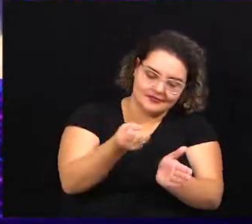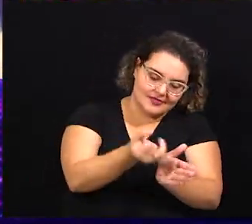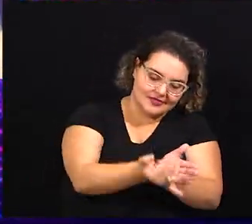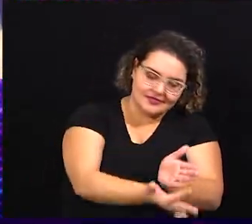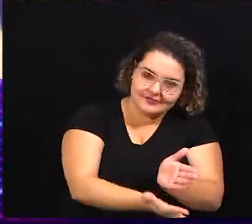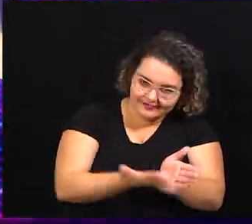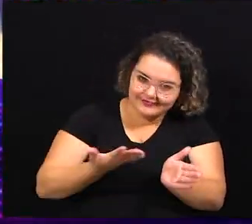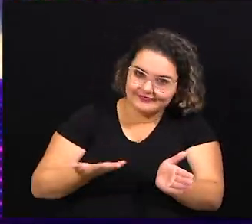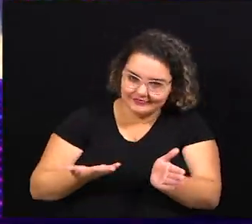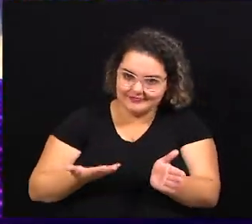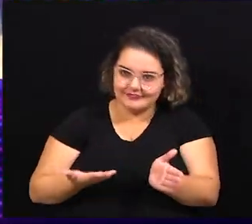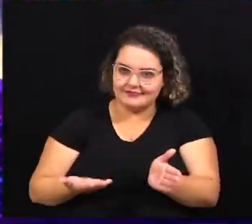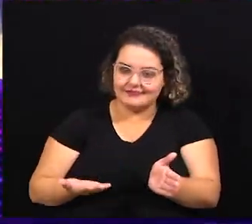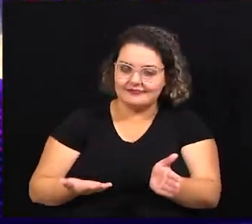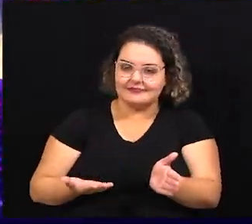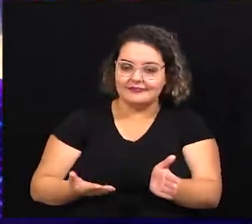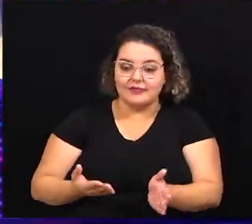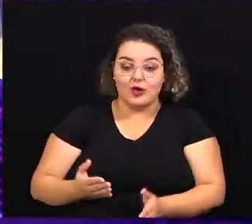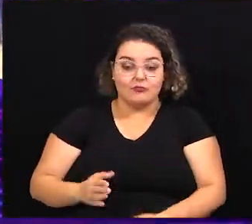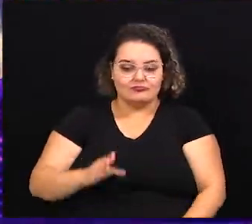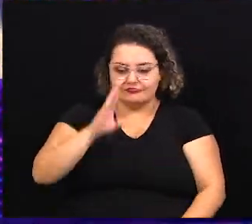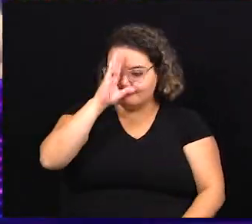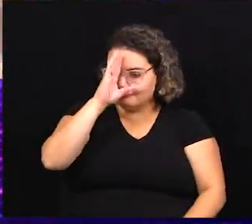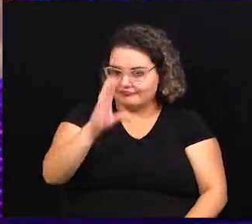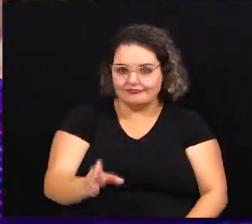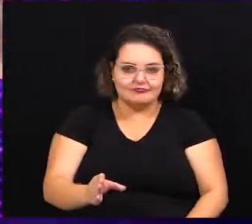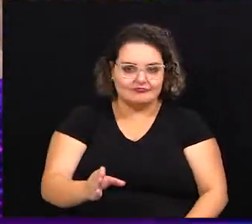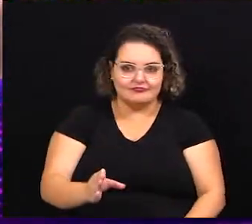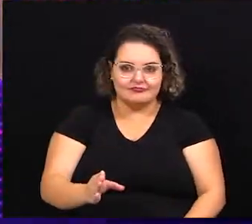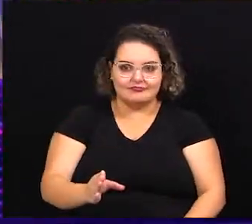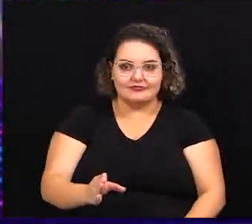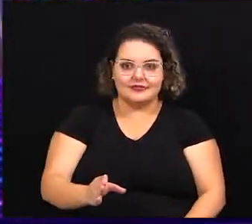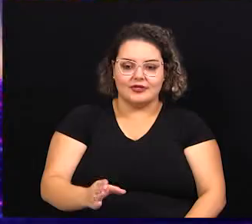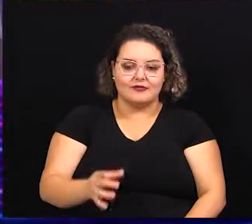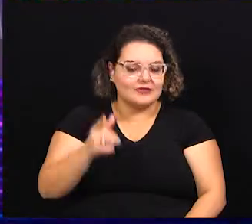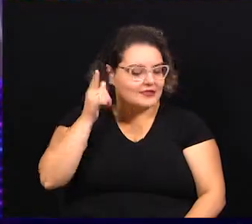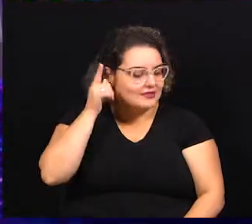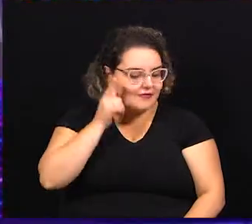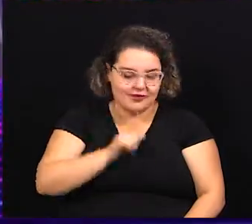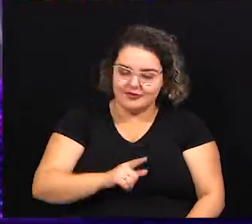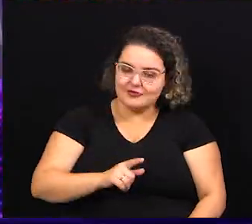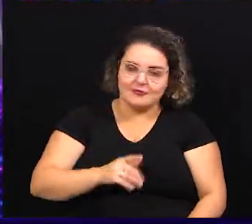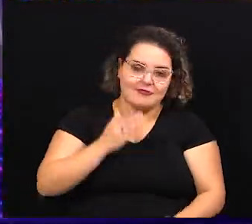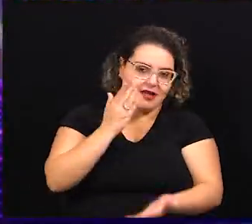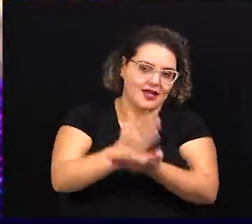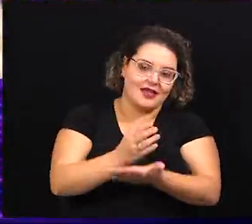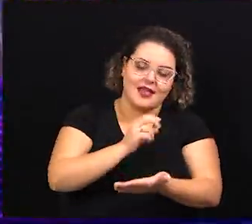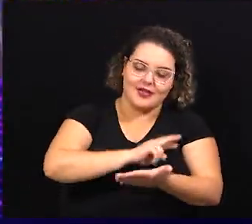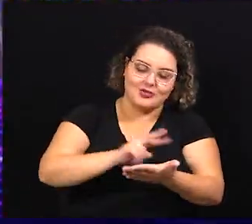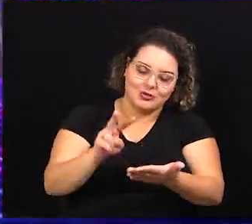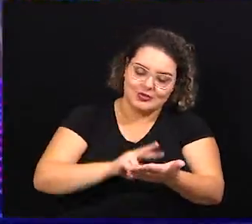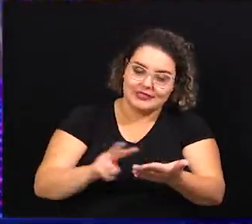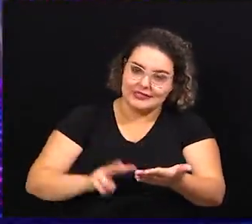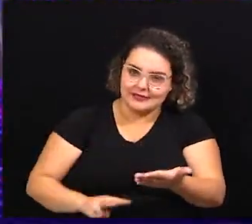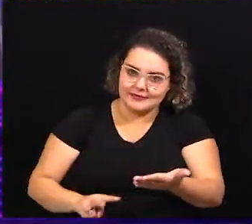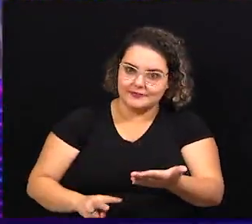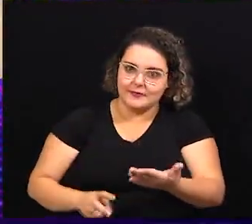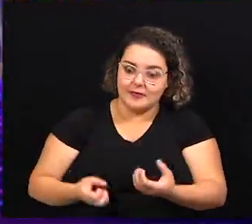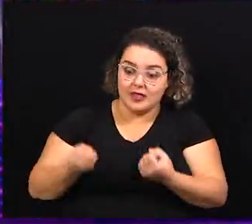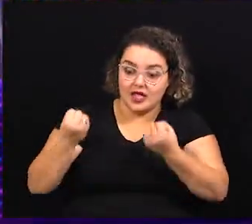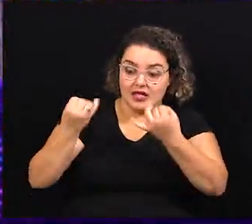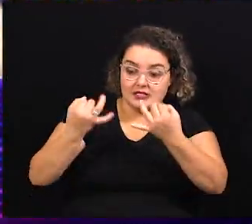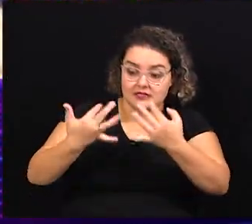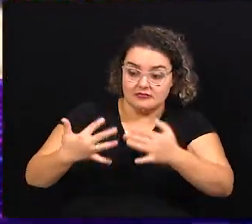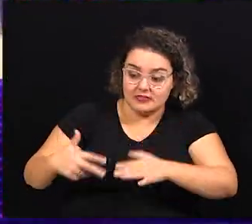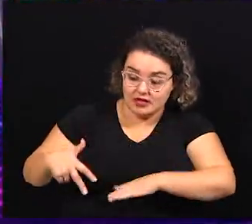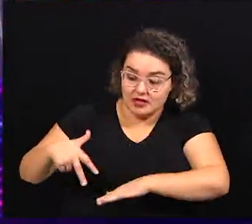desse livro, elas são o motivo pelo qual você não vai conseguir parar de ler, basicamente. O momento de